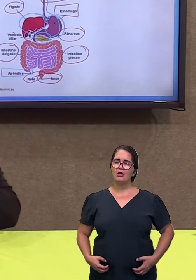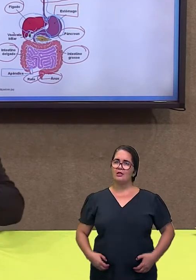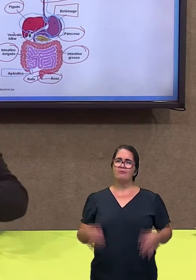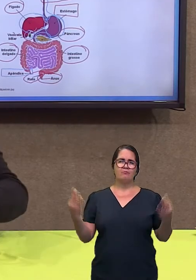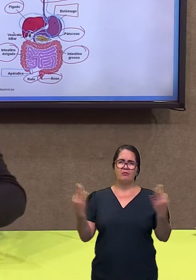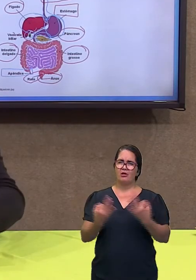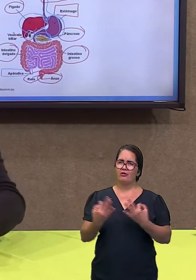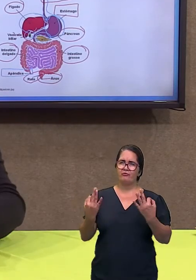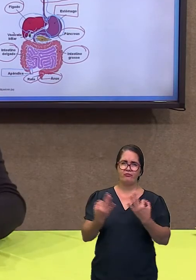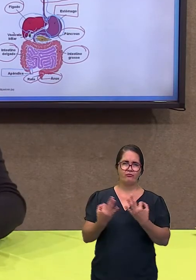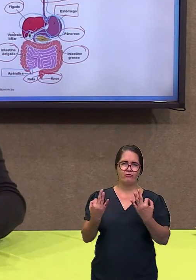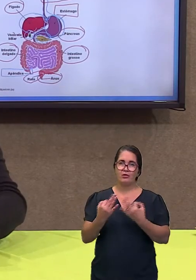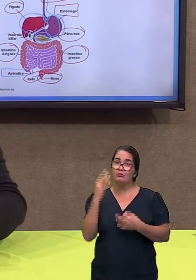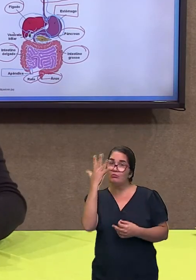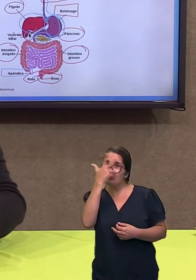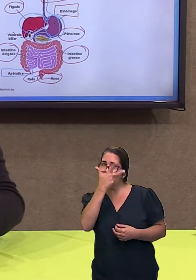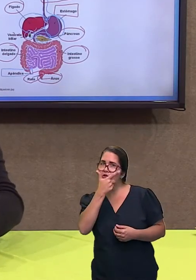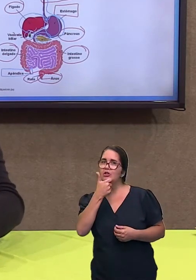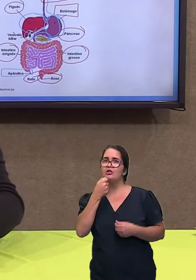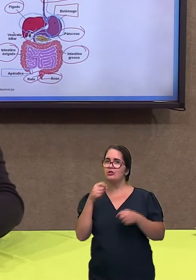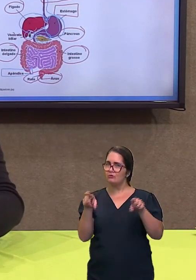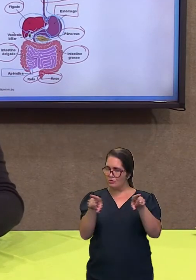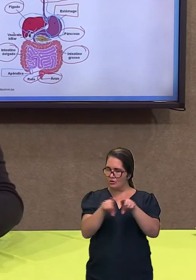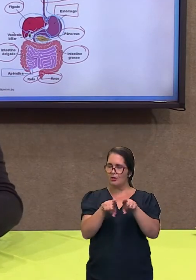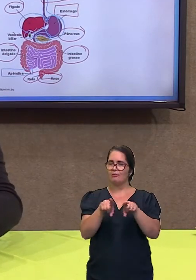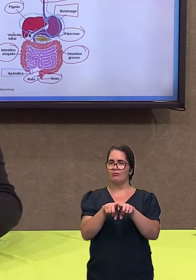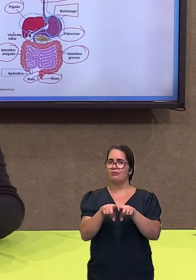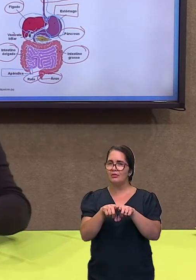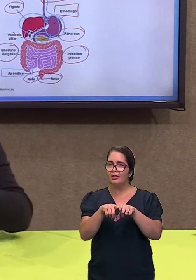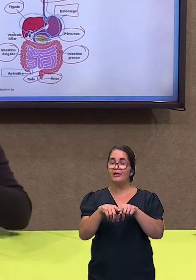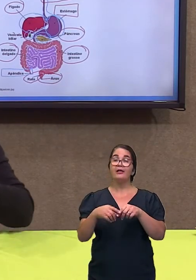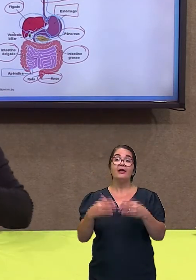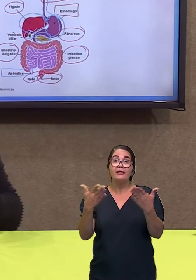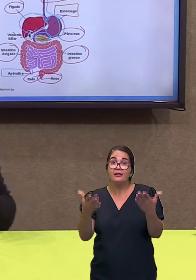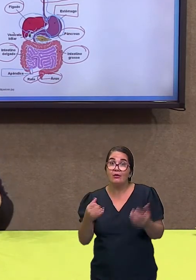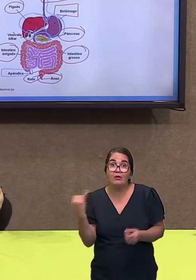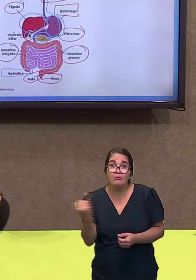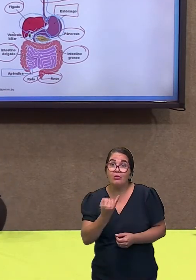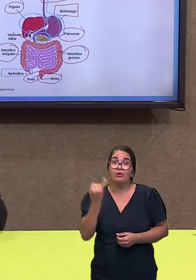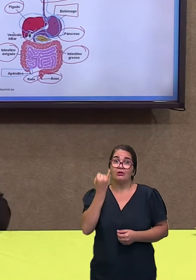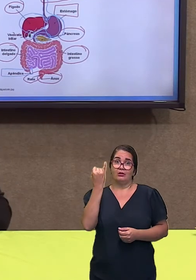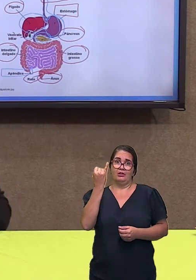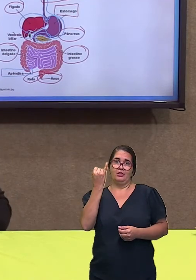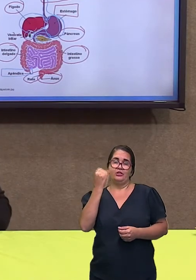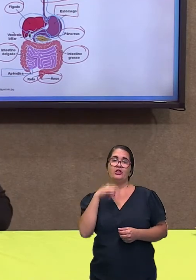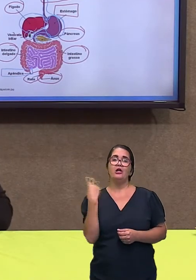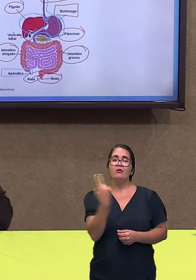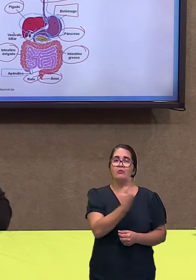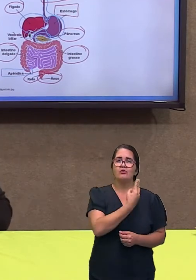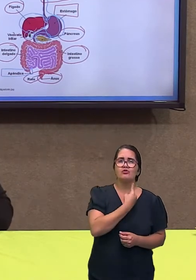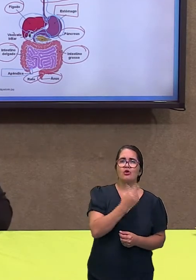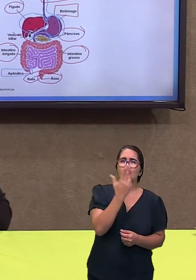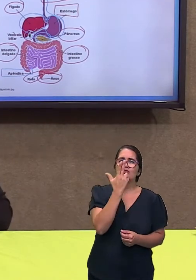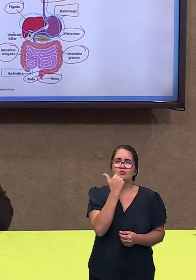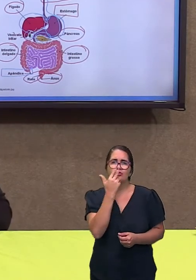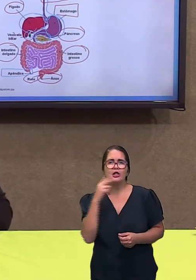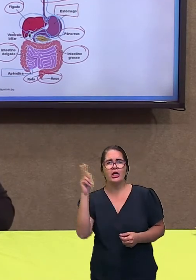é a absorção dos nossos nutrientes e que vão fazer com que a gente se